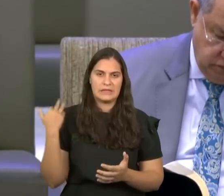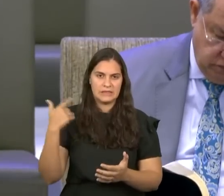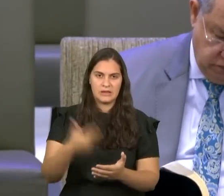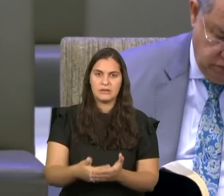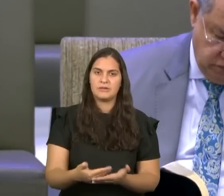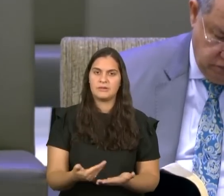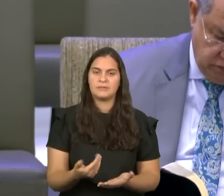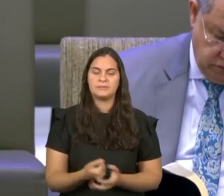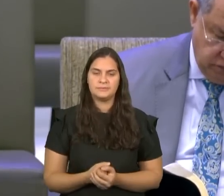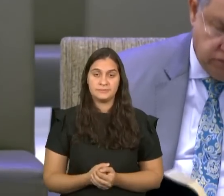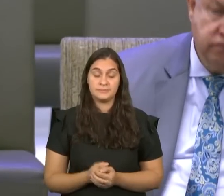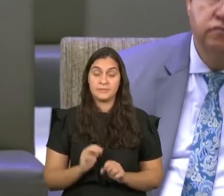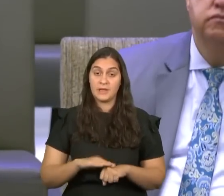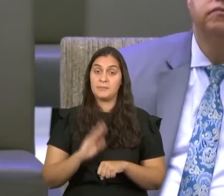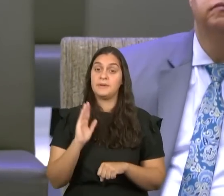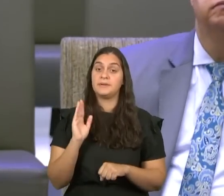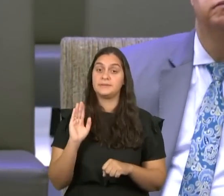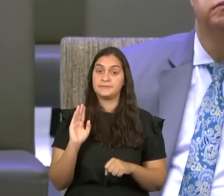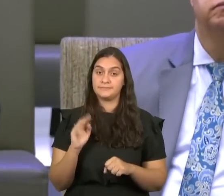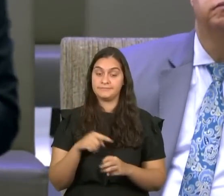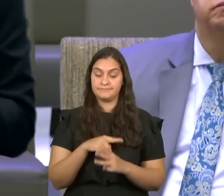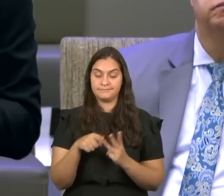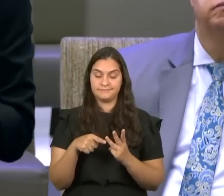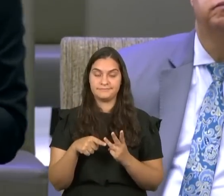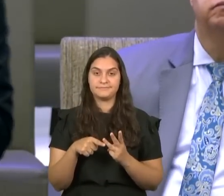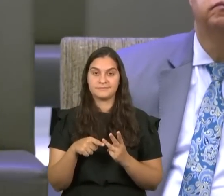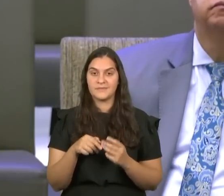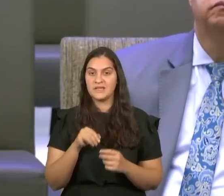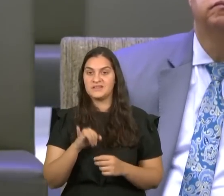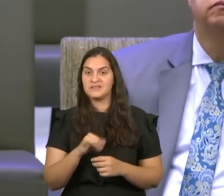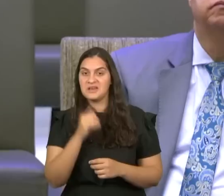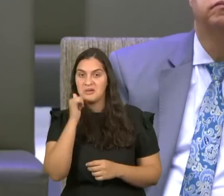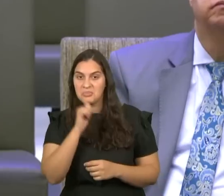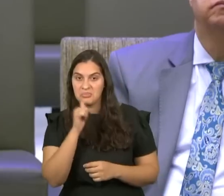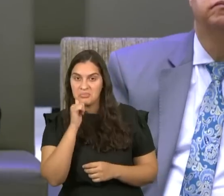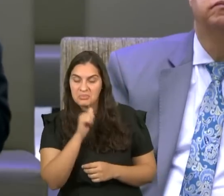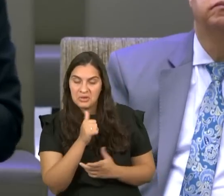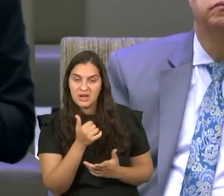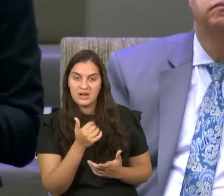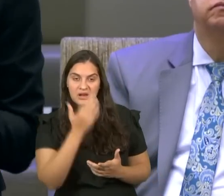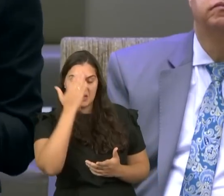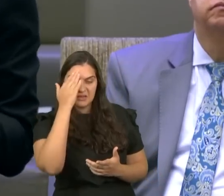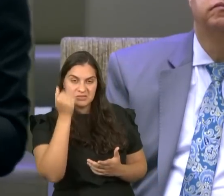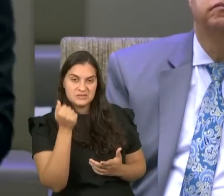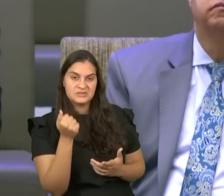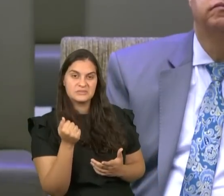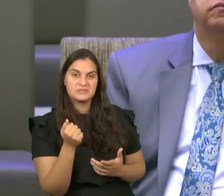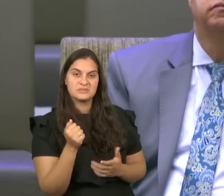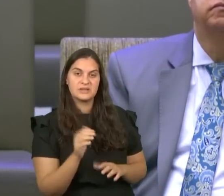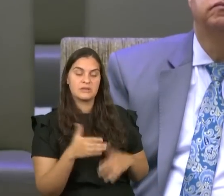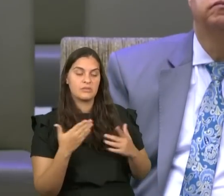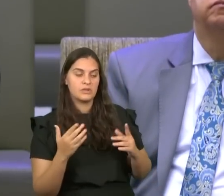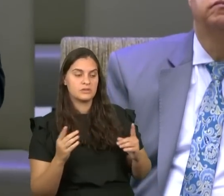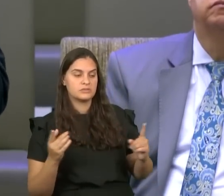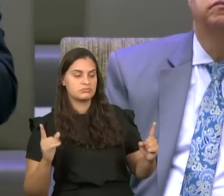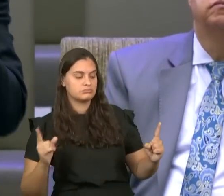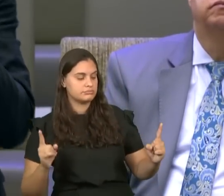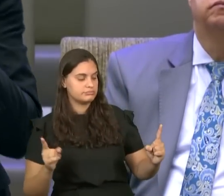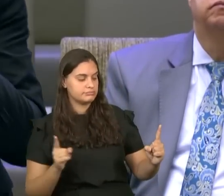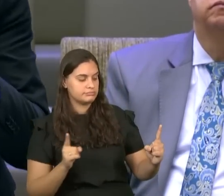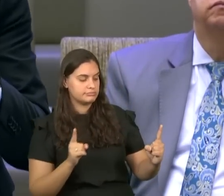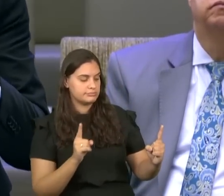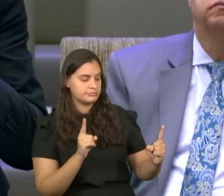e mais se aquela mulher ela soubesse enquanto se aproximava daquele